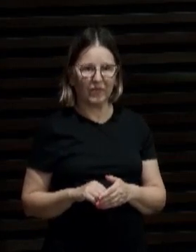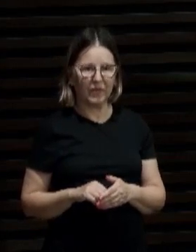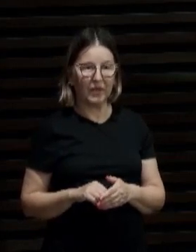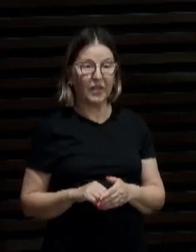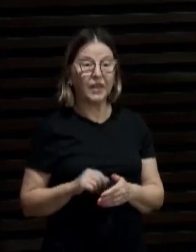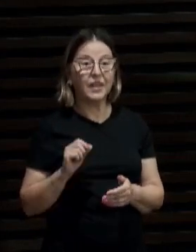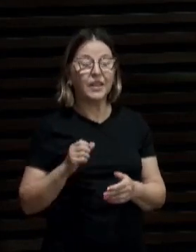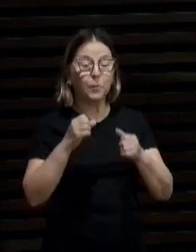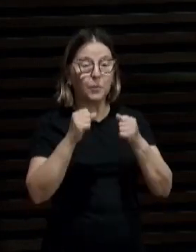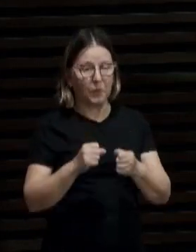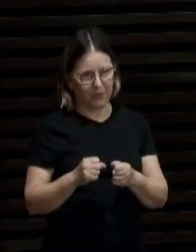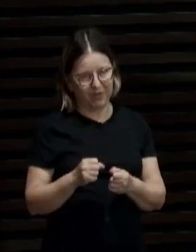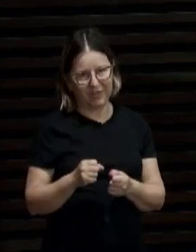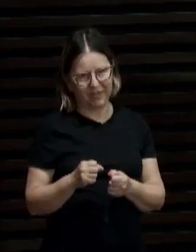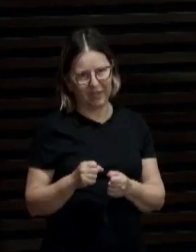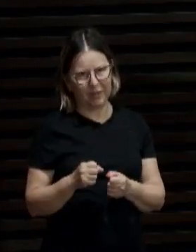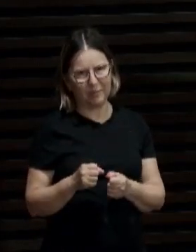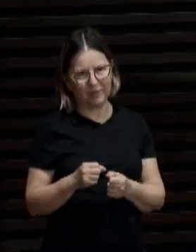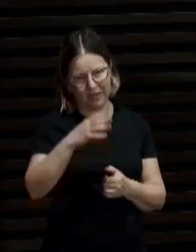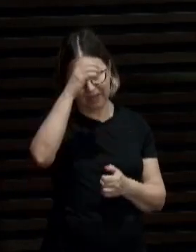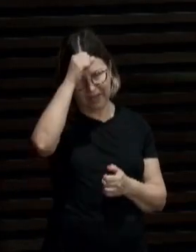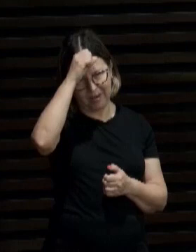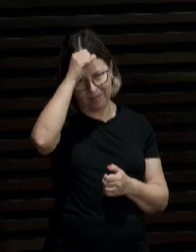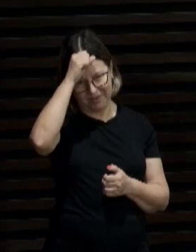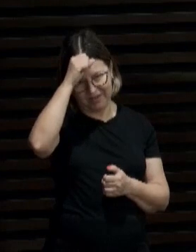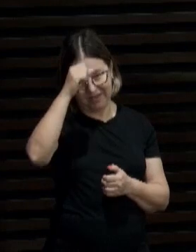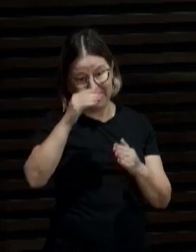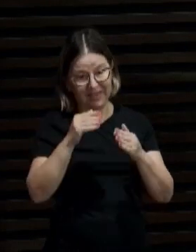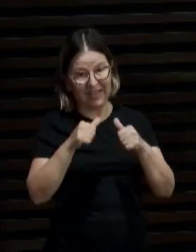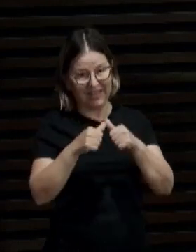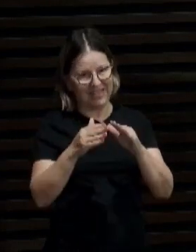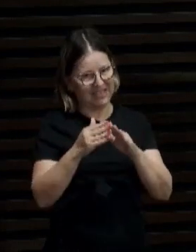Efésios? Era uma igreja bem instruída na palavra?